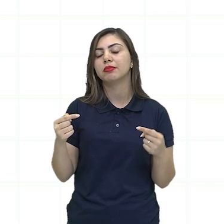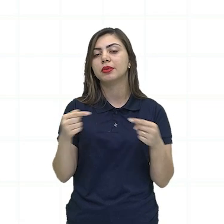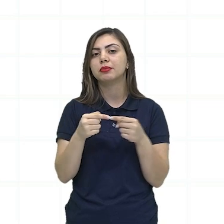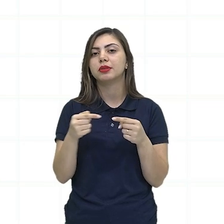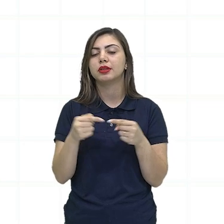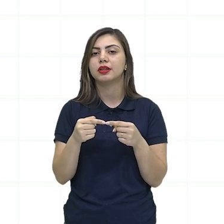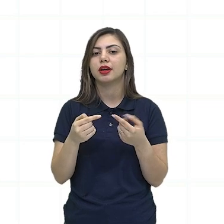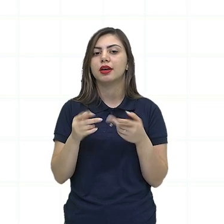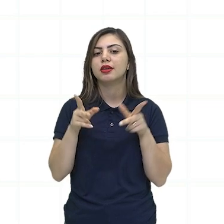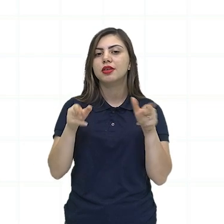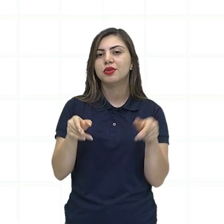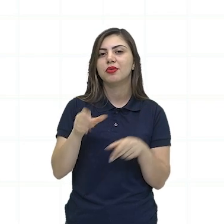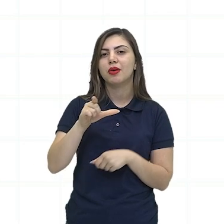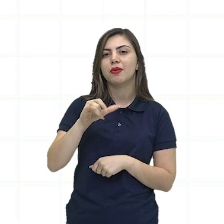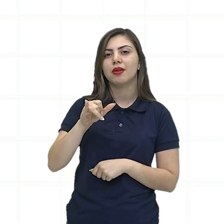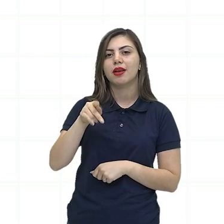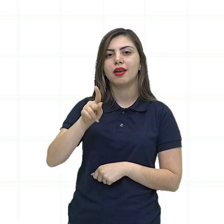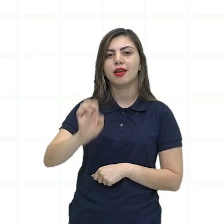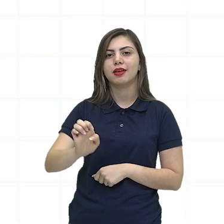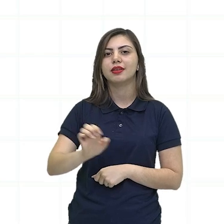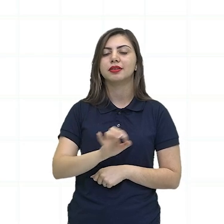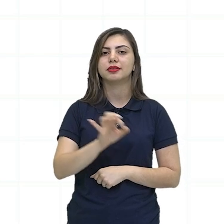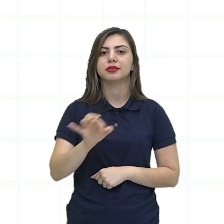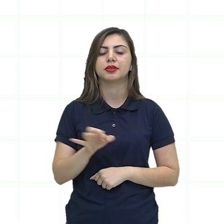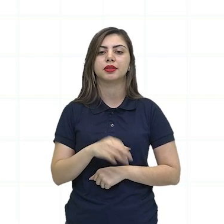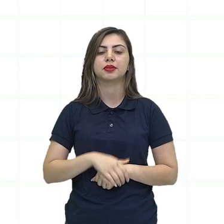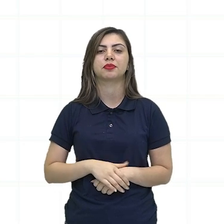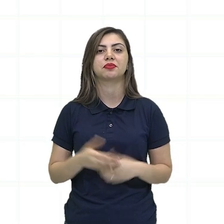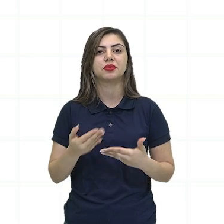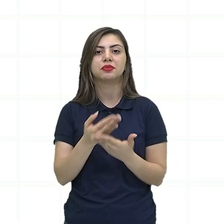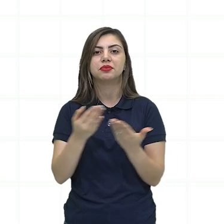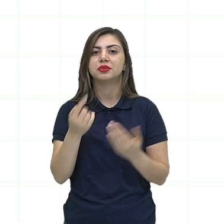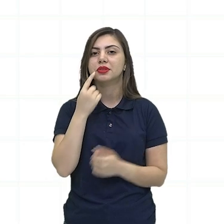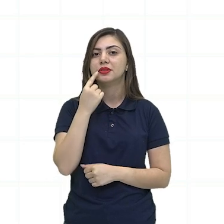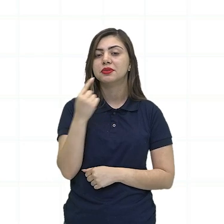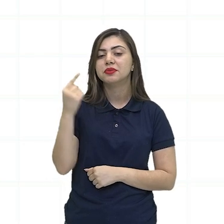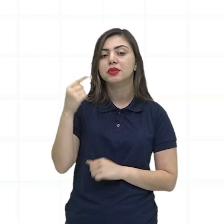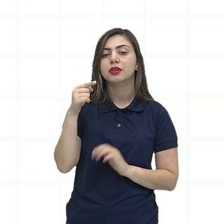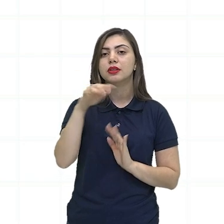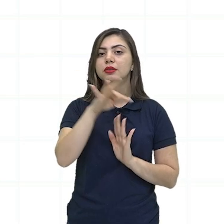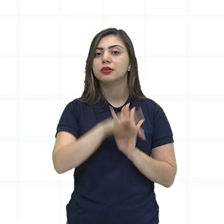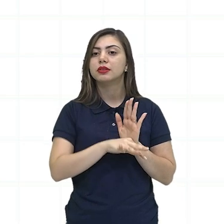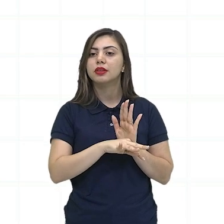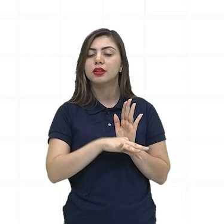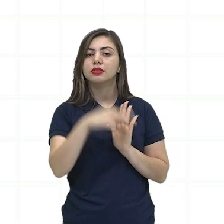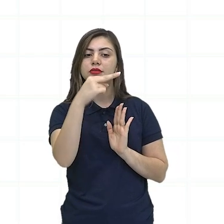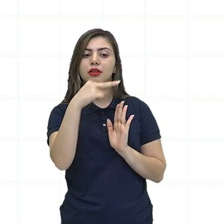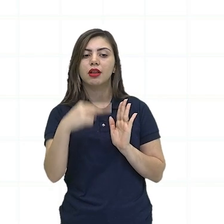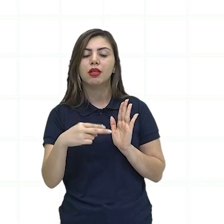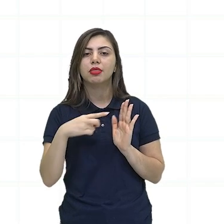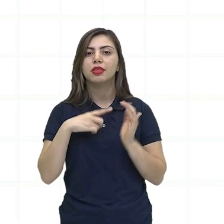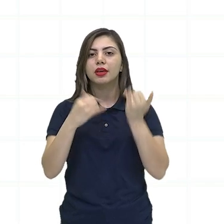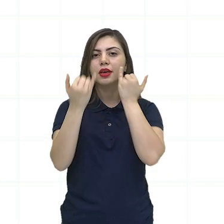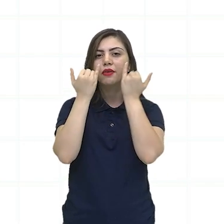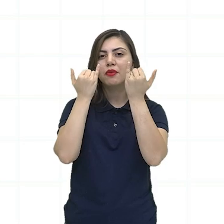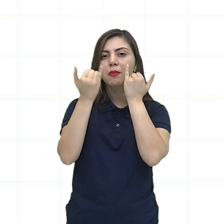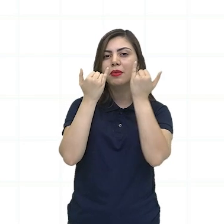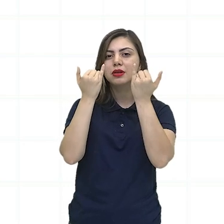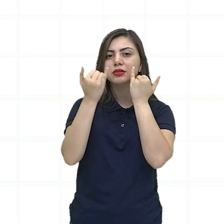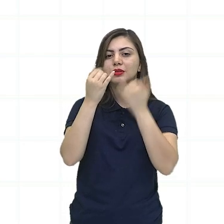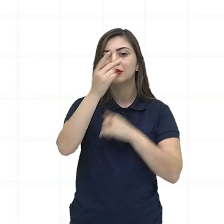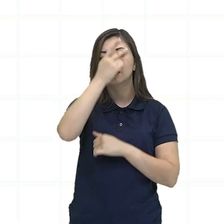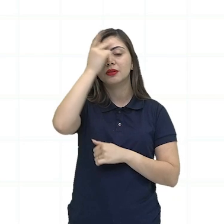I like, I love. Então, vocês viram aí, esse texto é cheio de informações pessoais sobre o Alex,